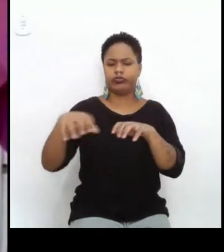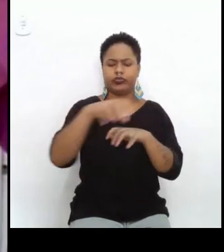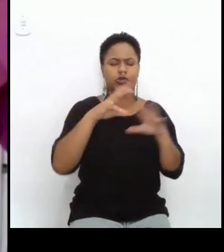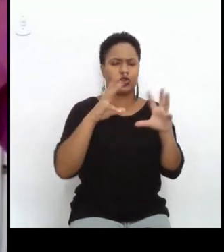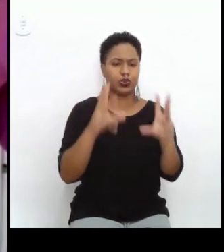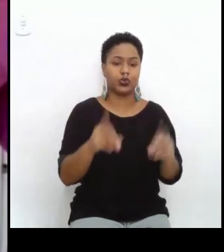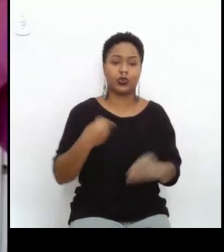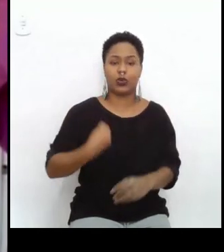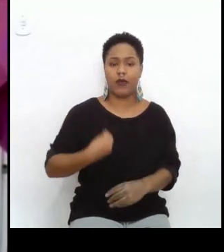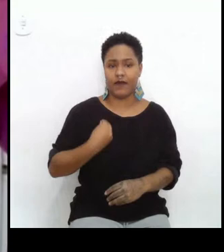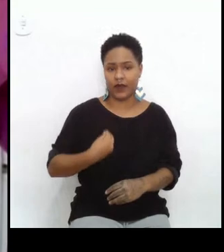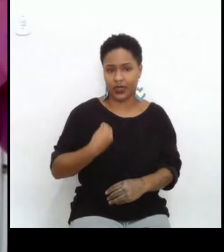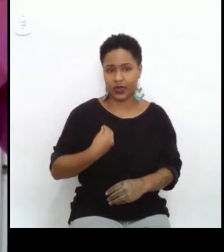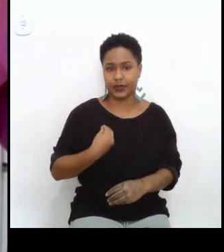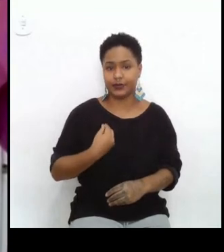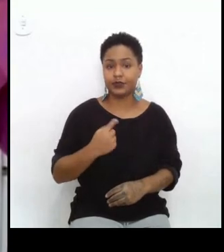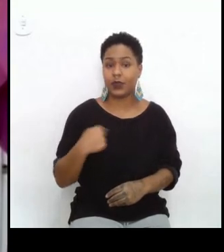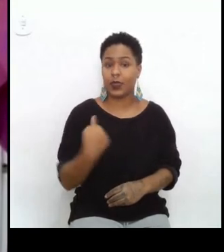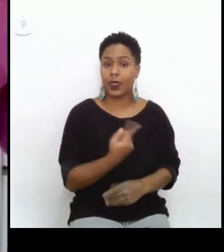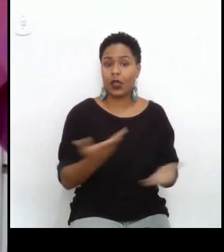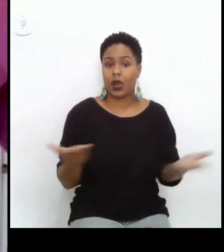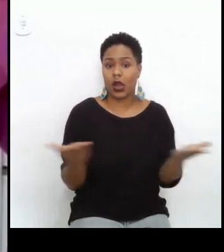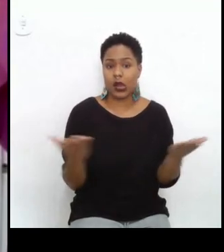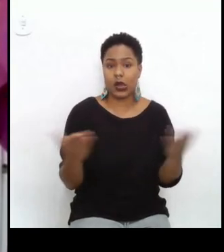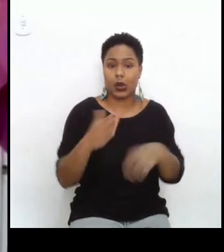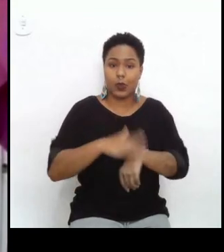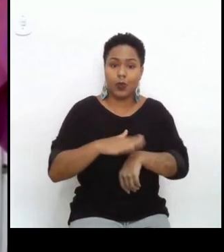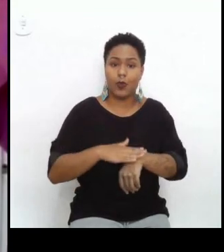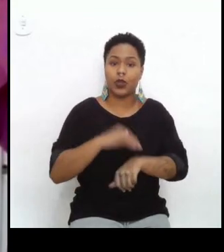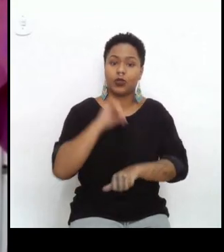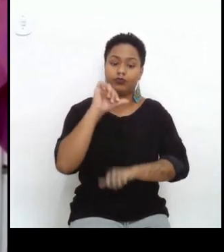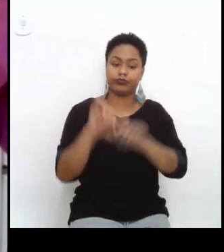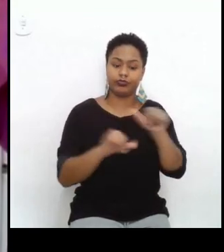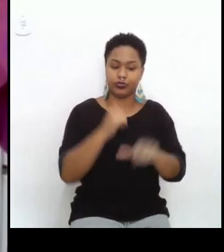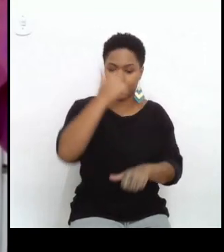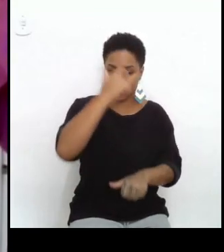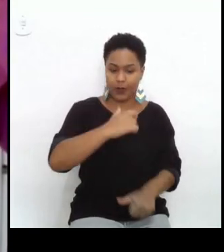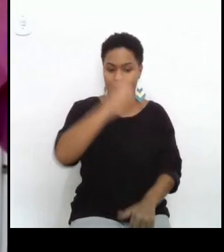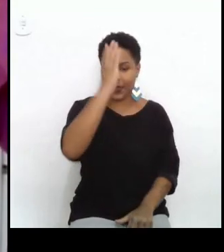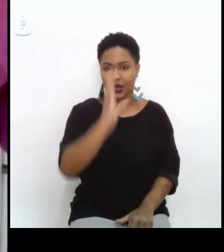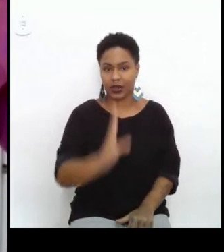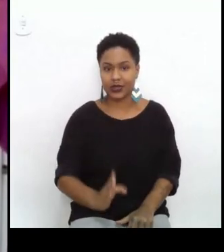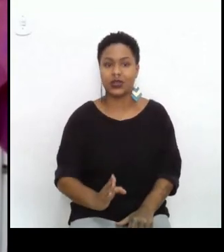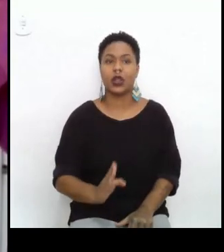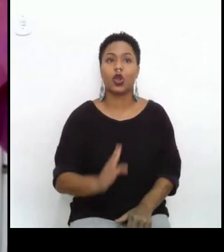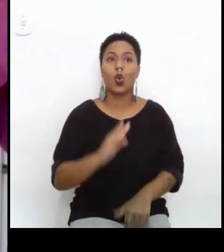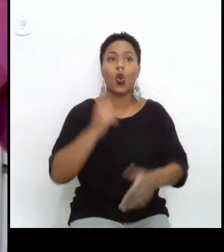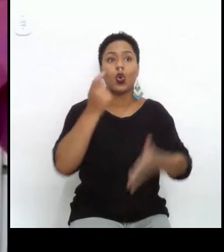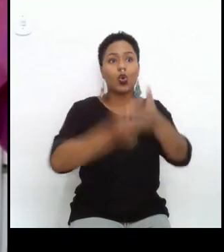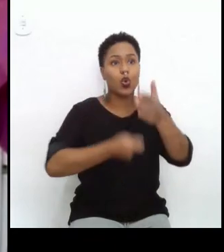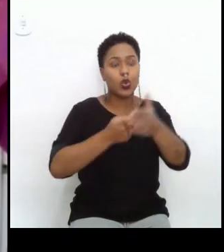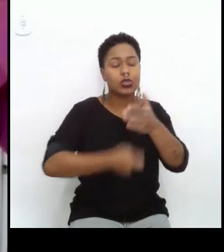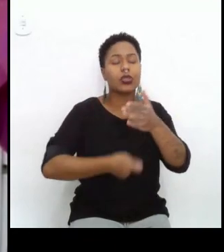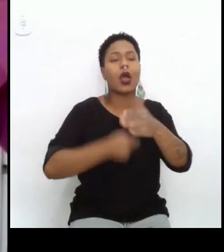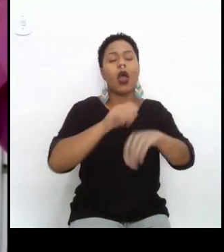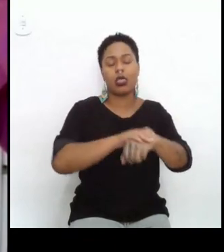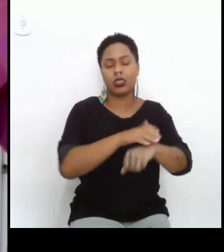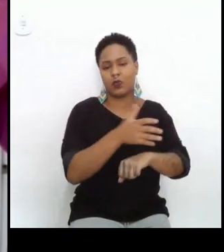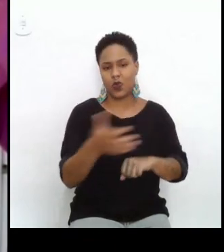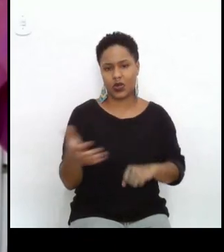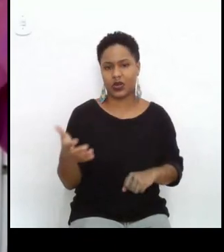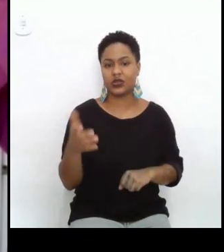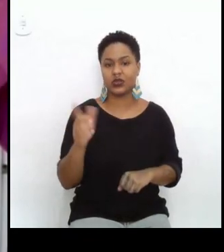a gente ir lá no momento de se Reinventar enquanto o brasileiro para a democracia em acolher a radicalidade